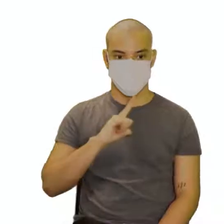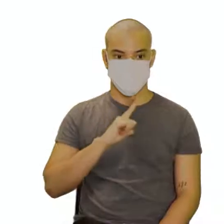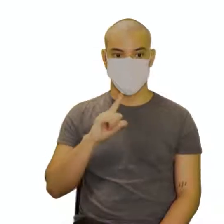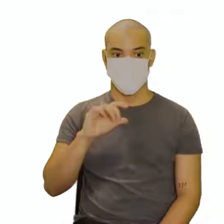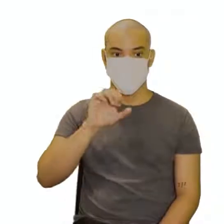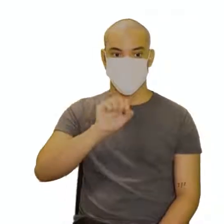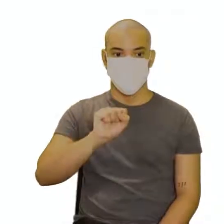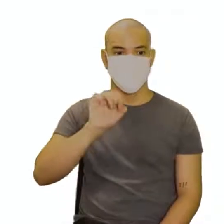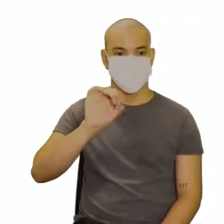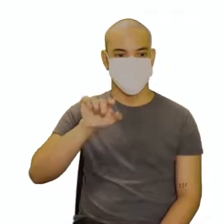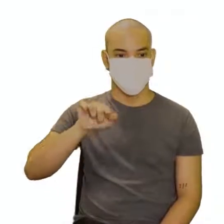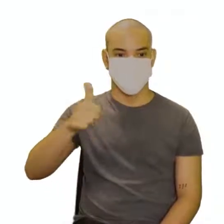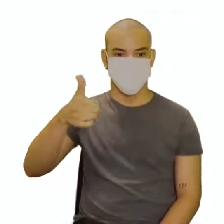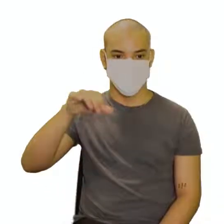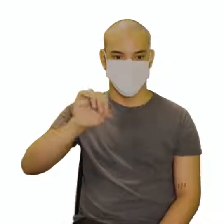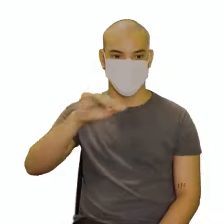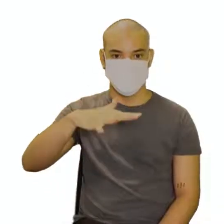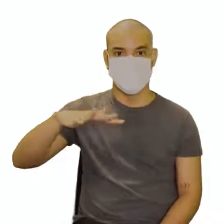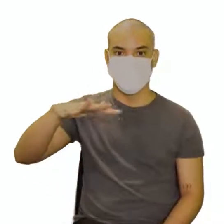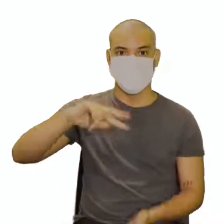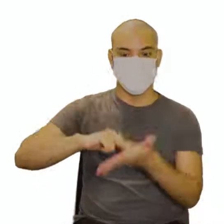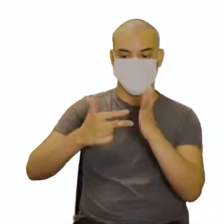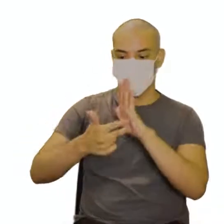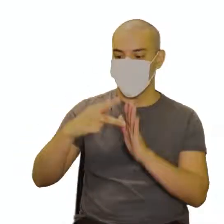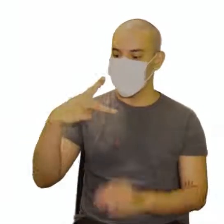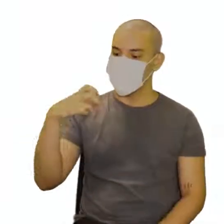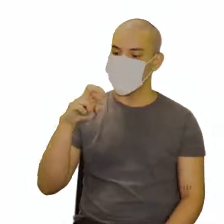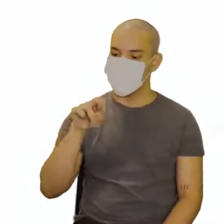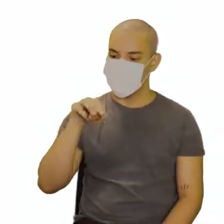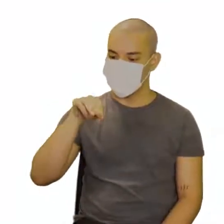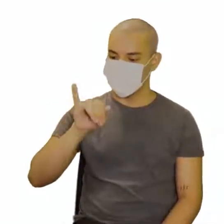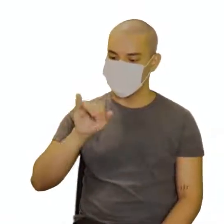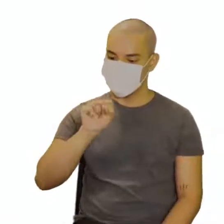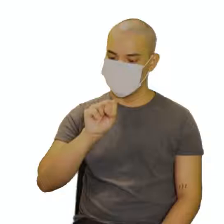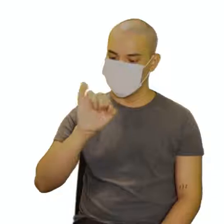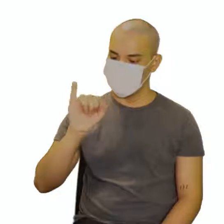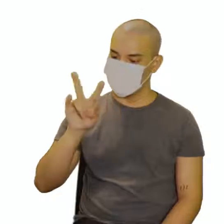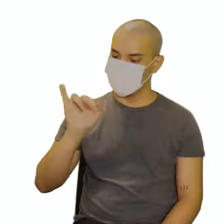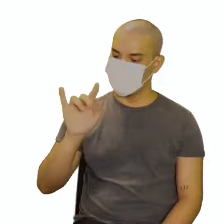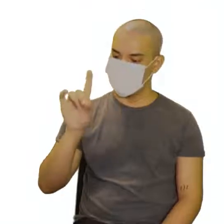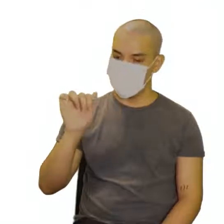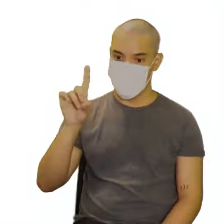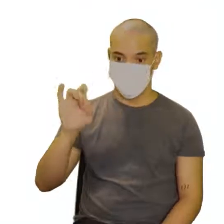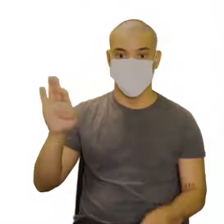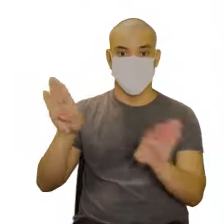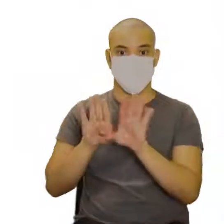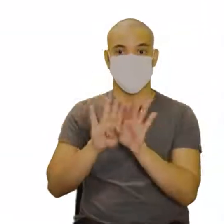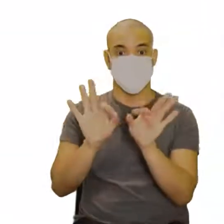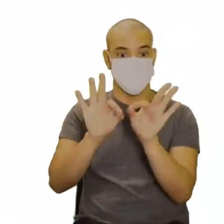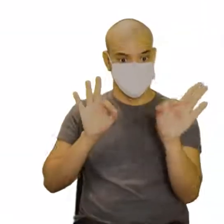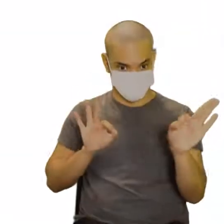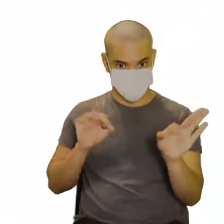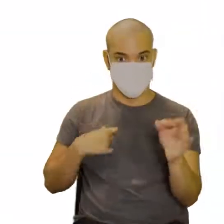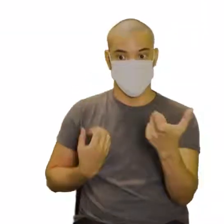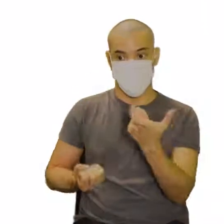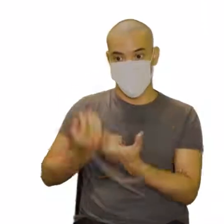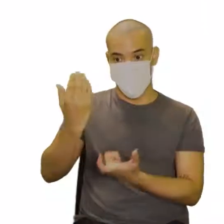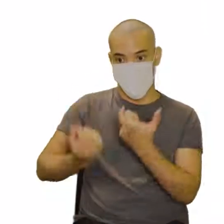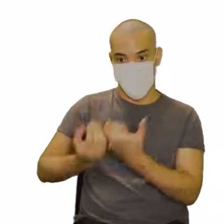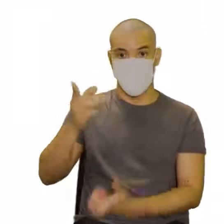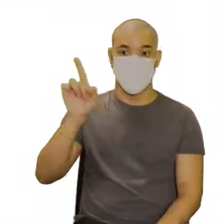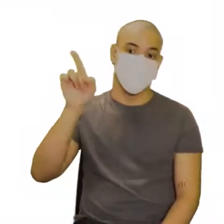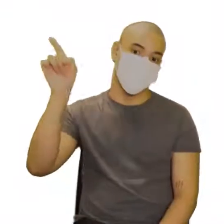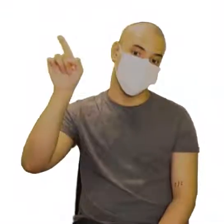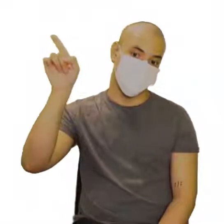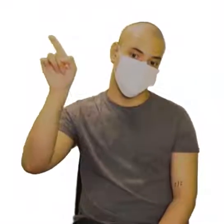permissividade, a nossa área e aqui a nossa distância, ok? Deixa eu colocar aqui para vocês a fórmula, olha só. Aqui